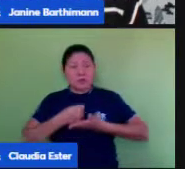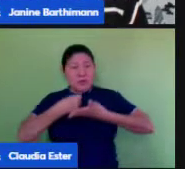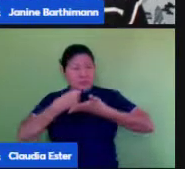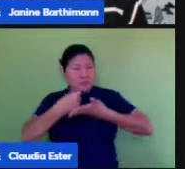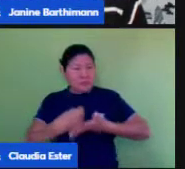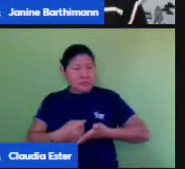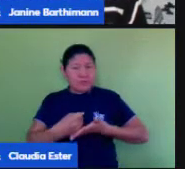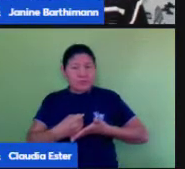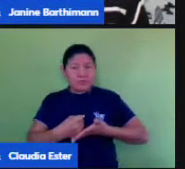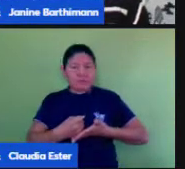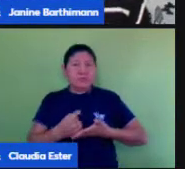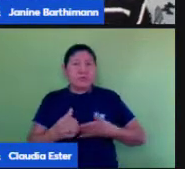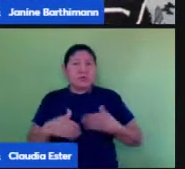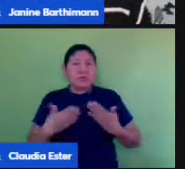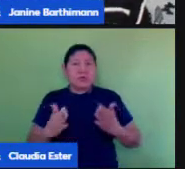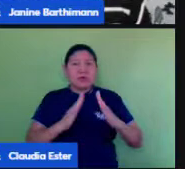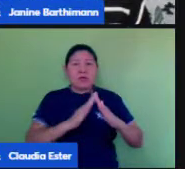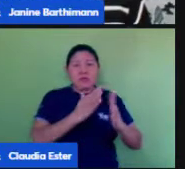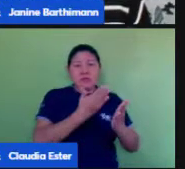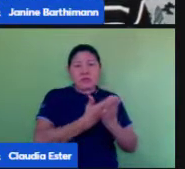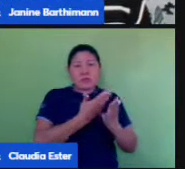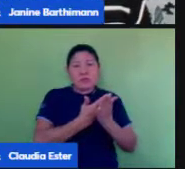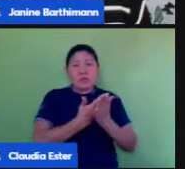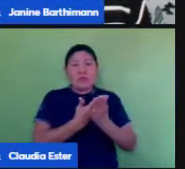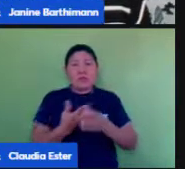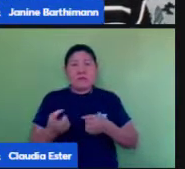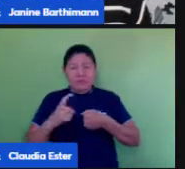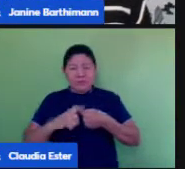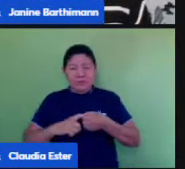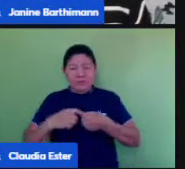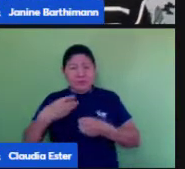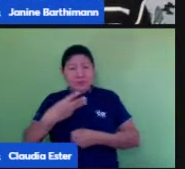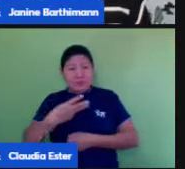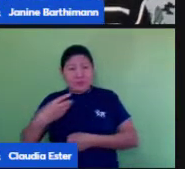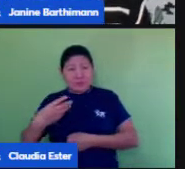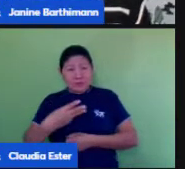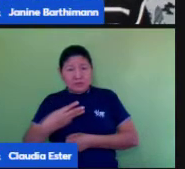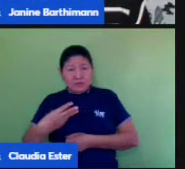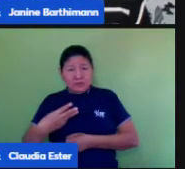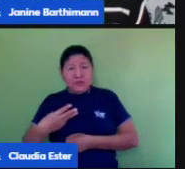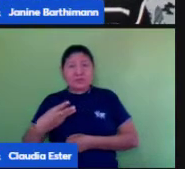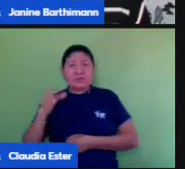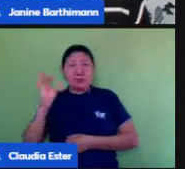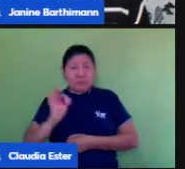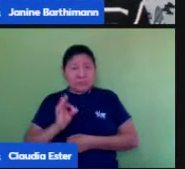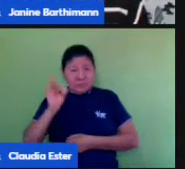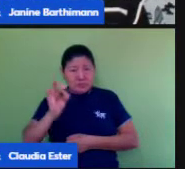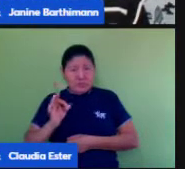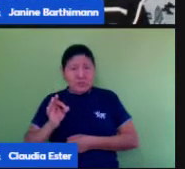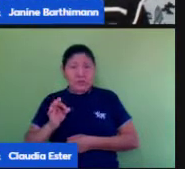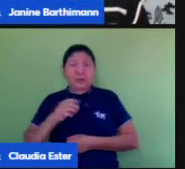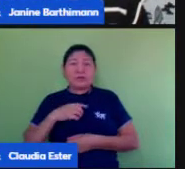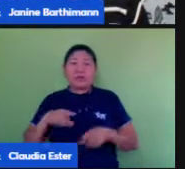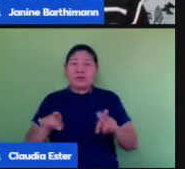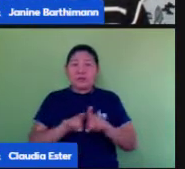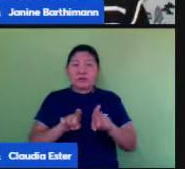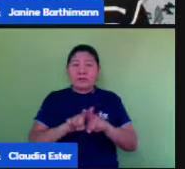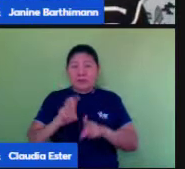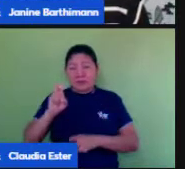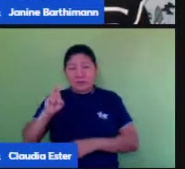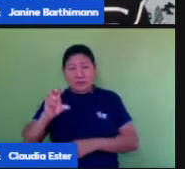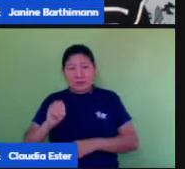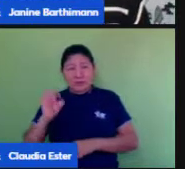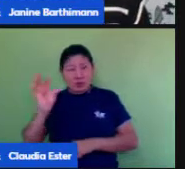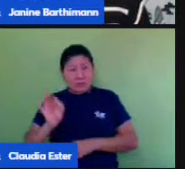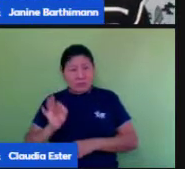do tamanho, 33%, né? E 50% aos alunos do ensino fundamental